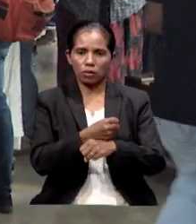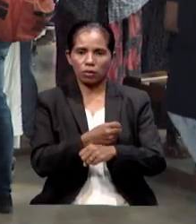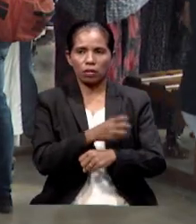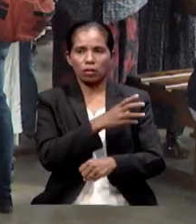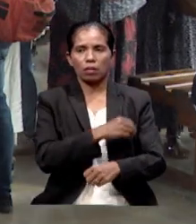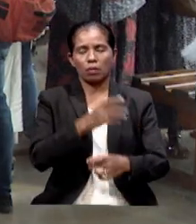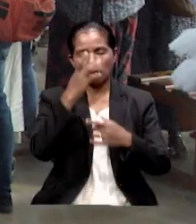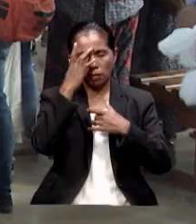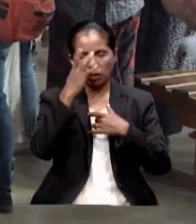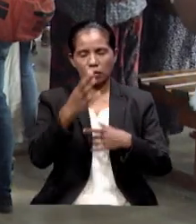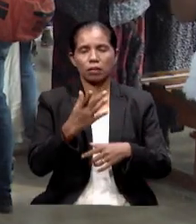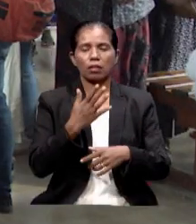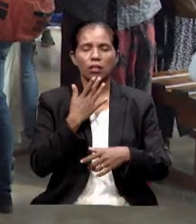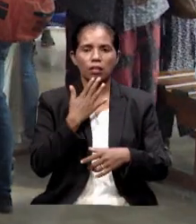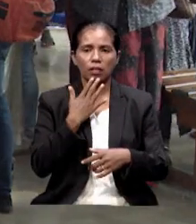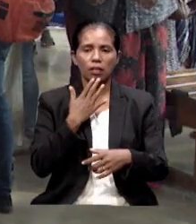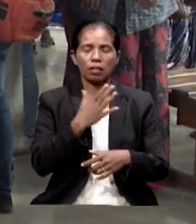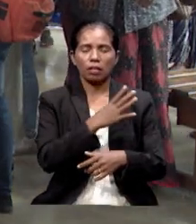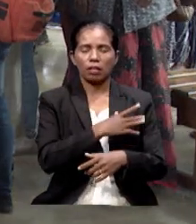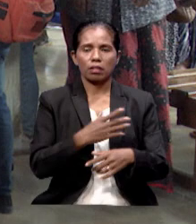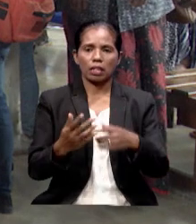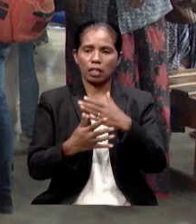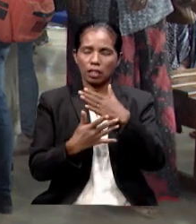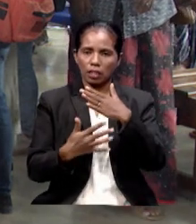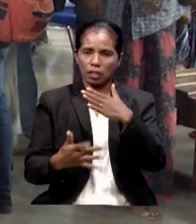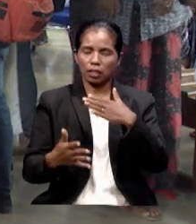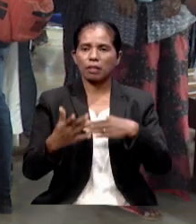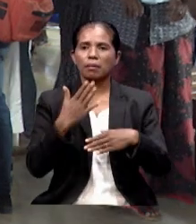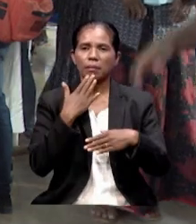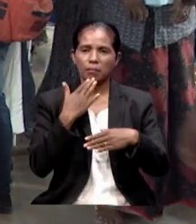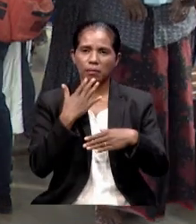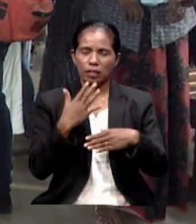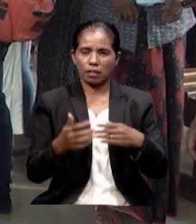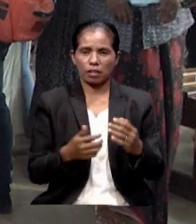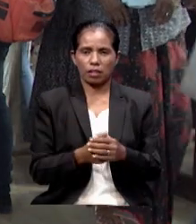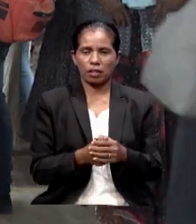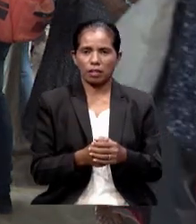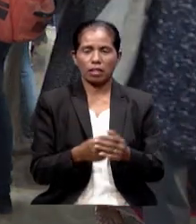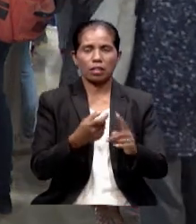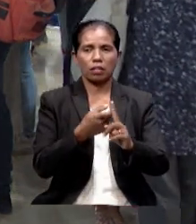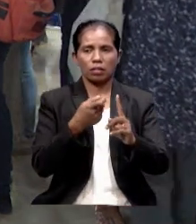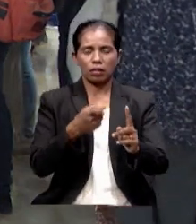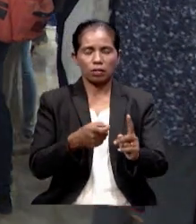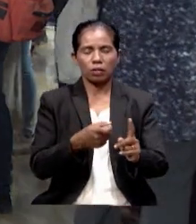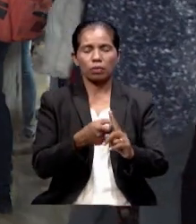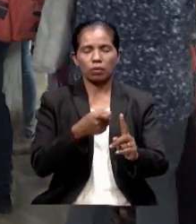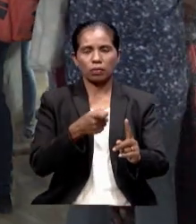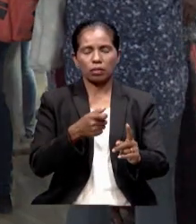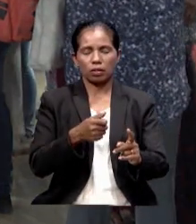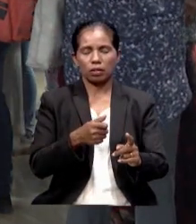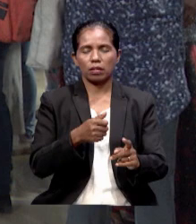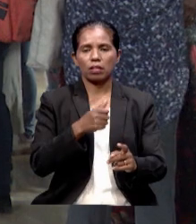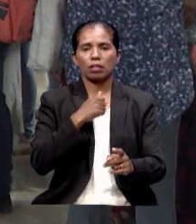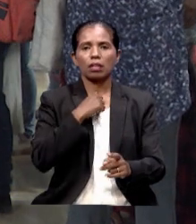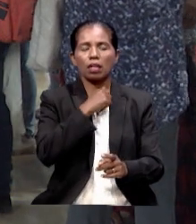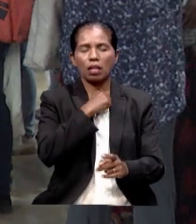moras diabetes ran midar nia ne be mak nia hetan mai be hosi amo reitor amo angelo nia esforço